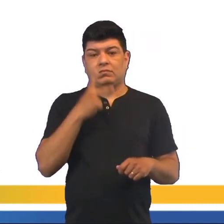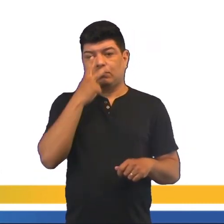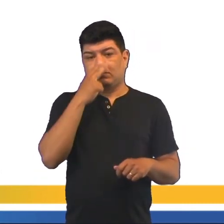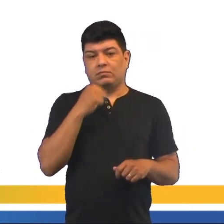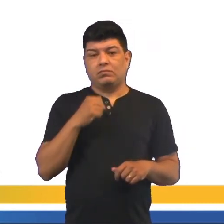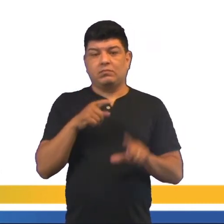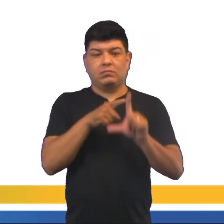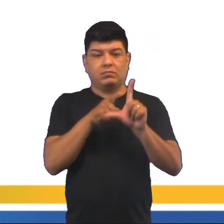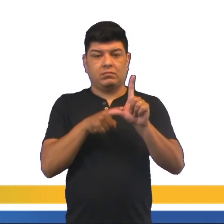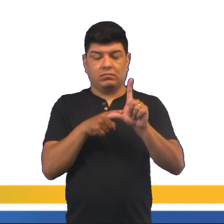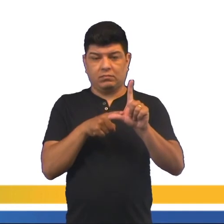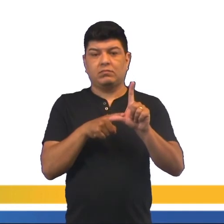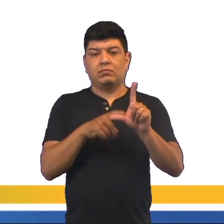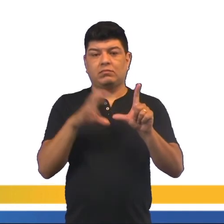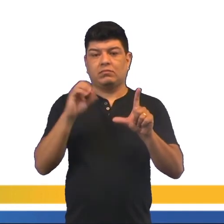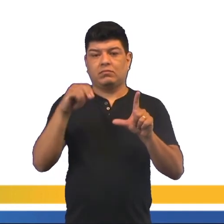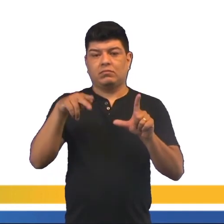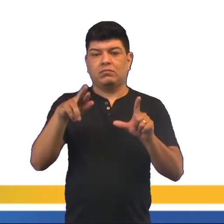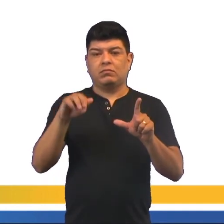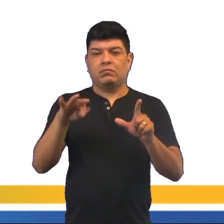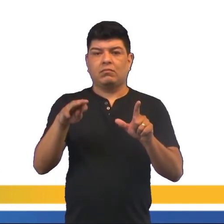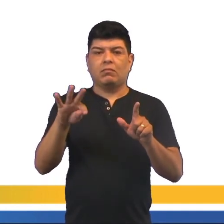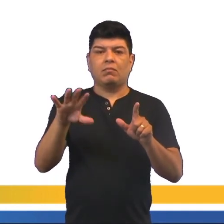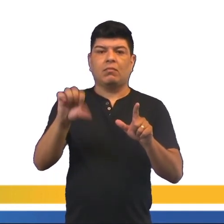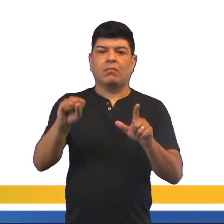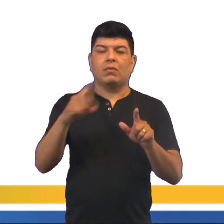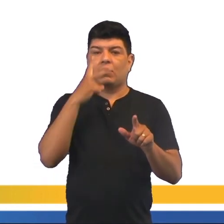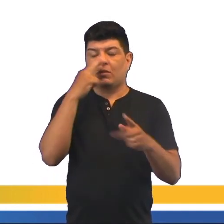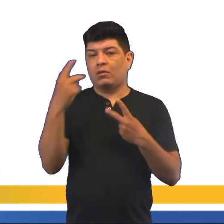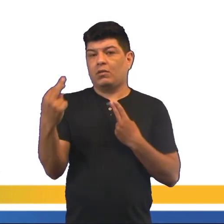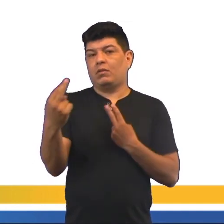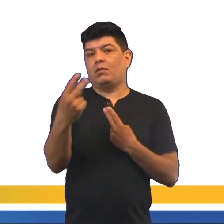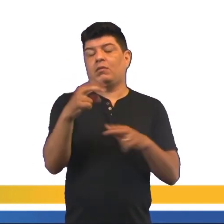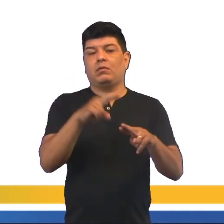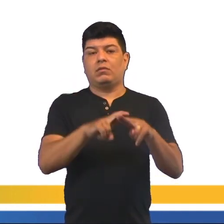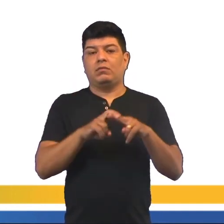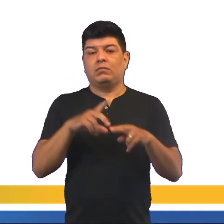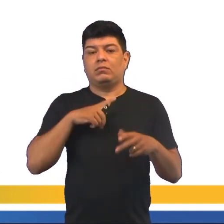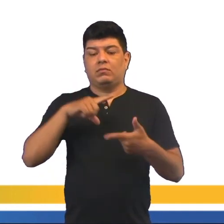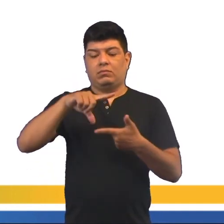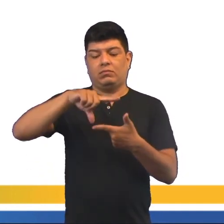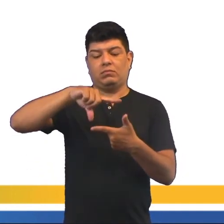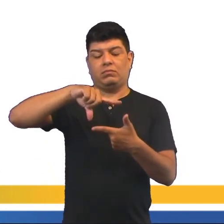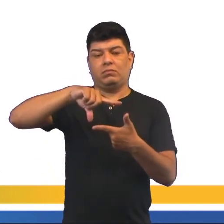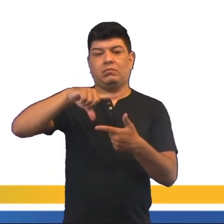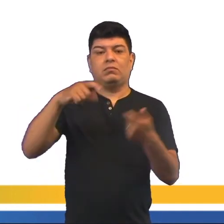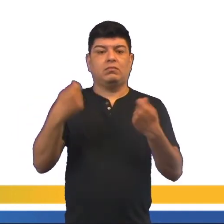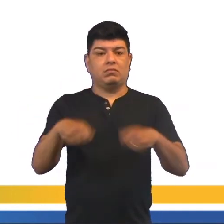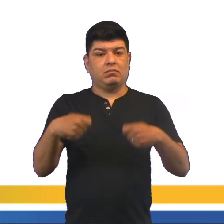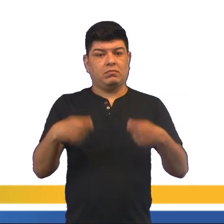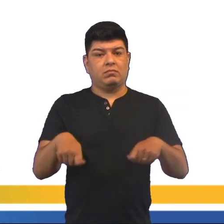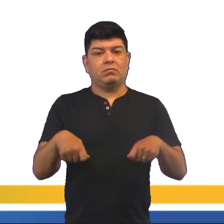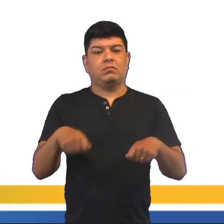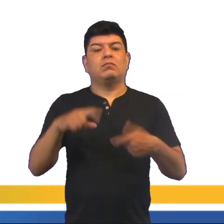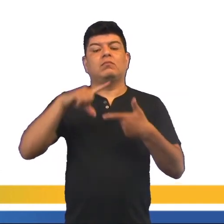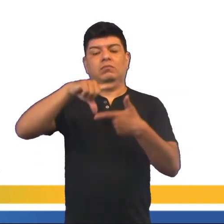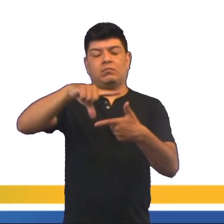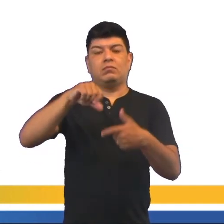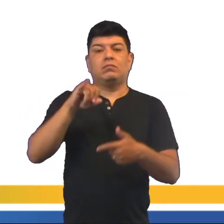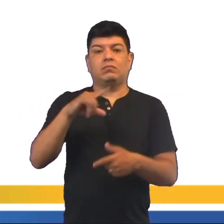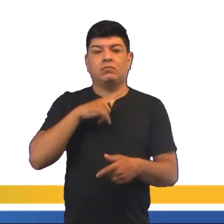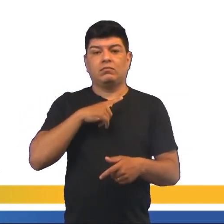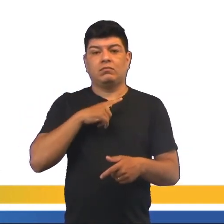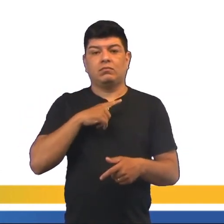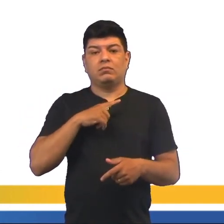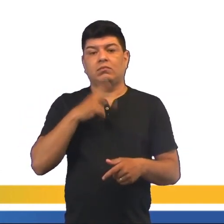ângulos congruentes, ou seja, iguais. Se eu tenho quadrado, então eu vou fazer um quadrado. Se